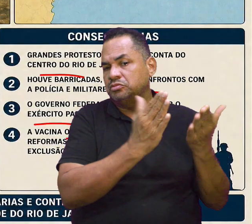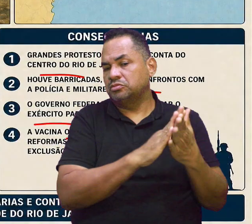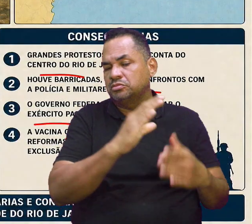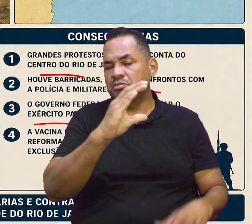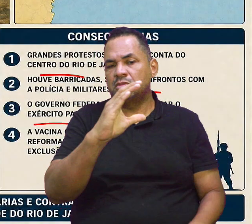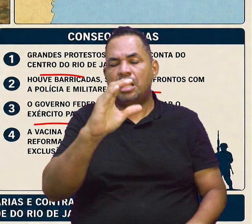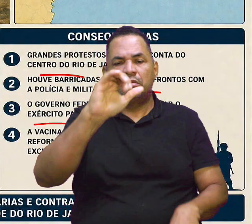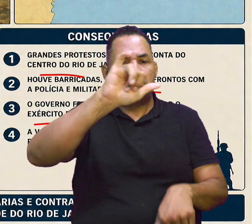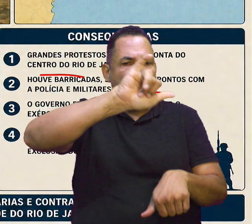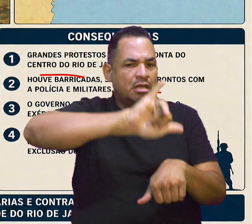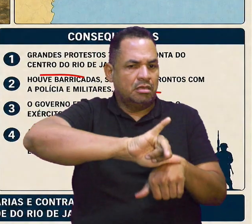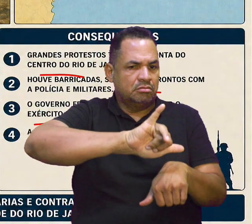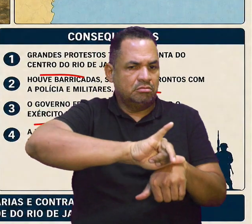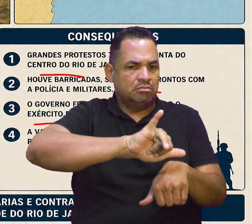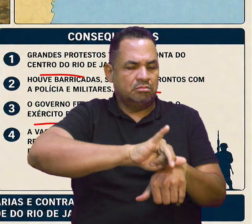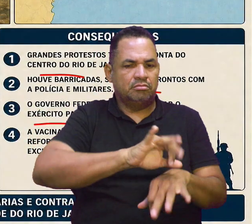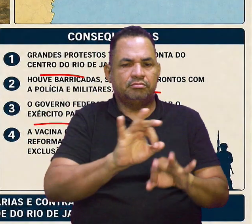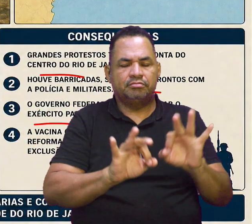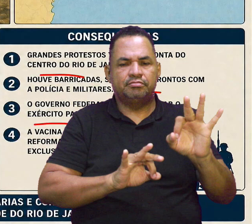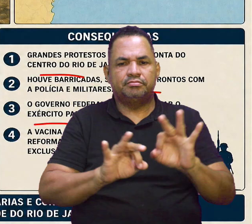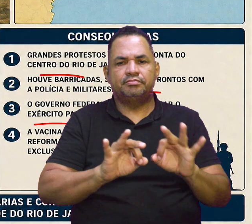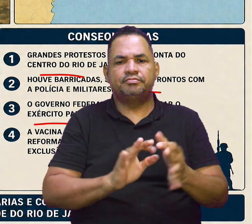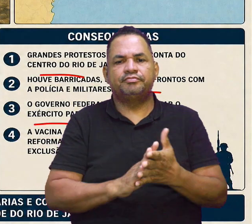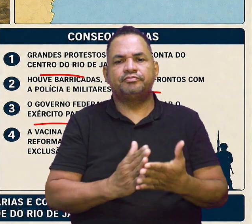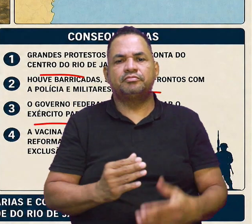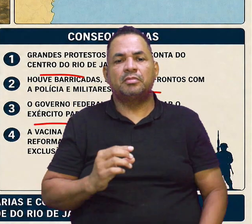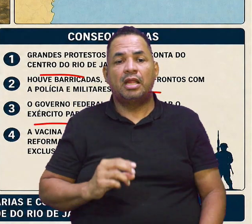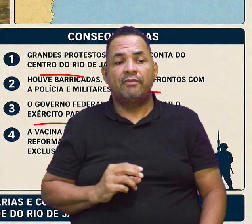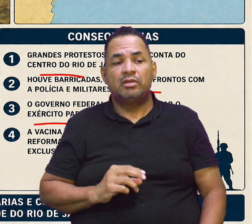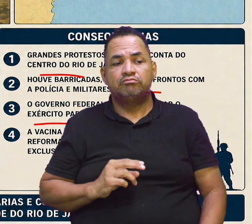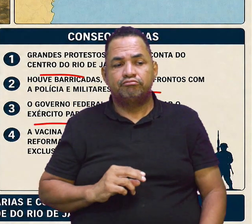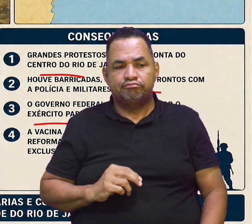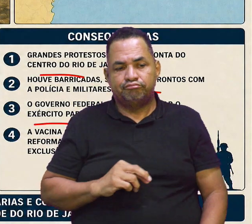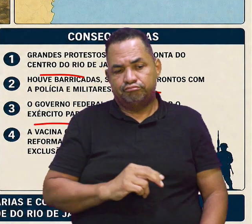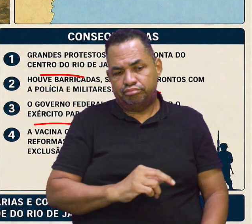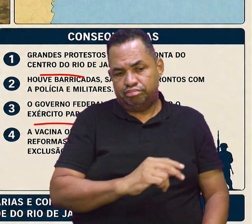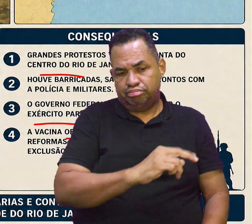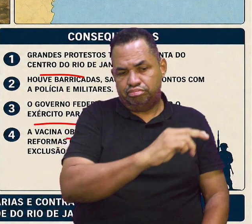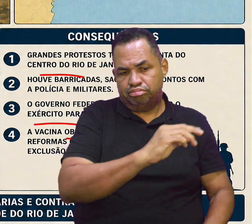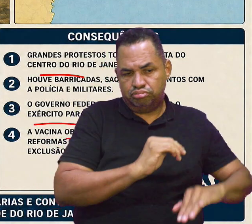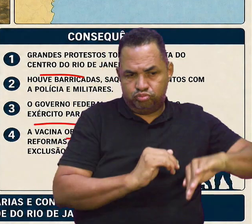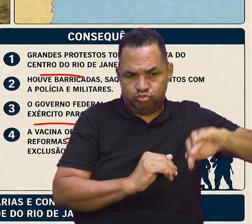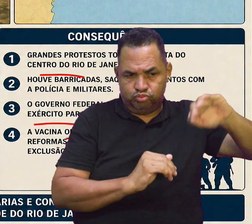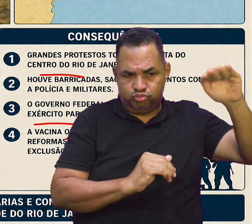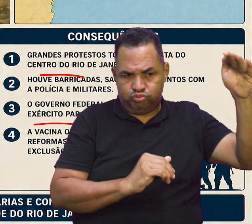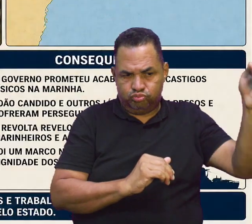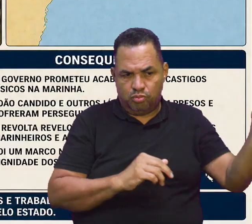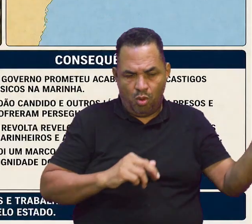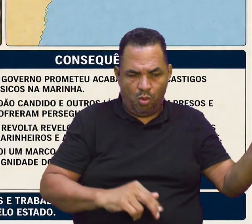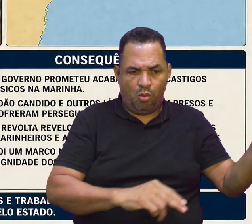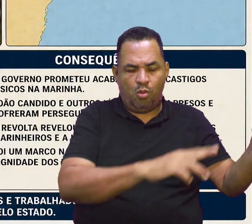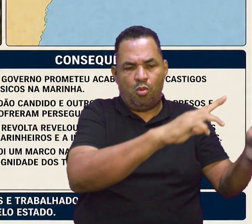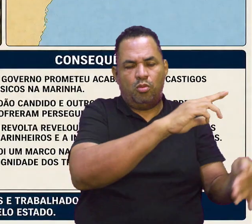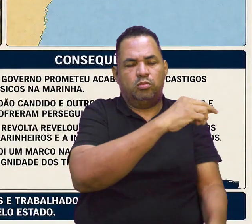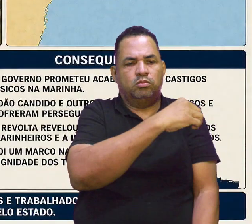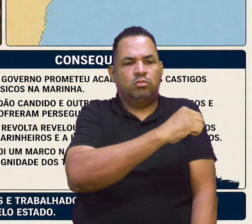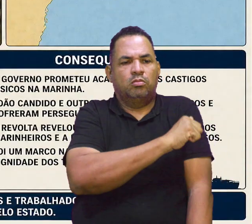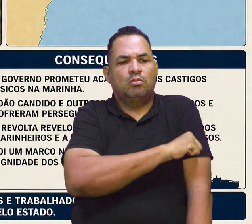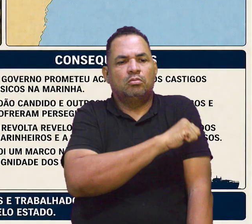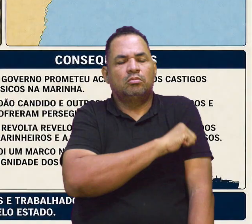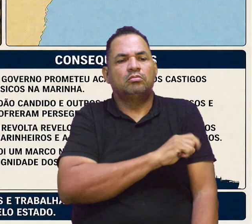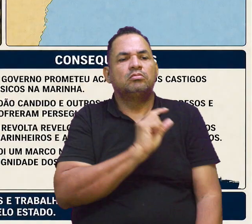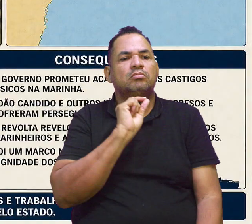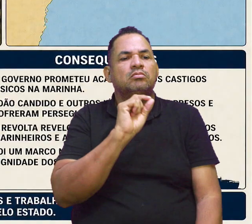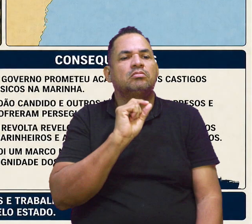no centro, eles vão subir, eles vão morar agora no morro, certo? E aí nós